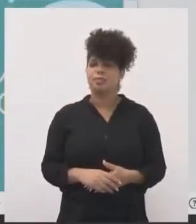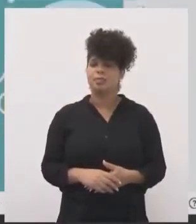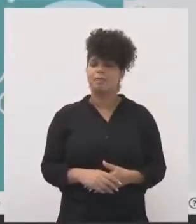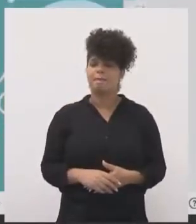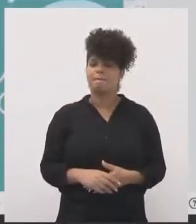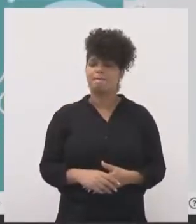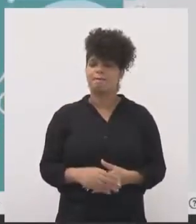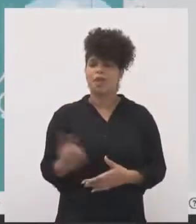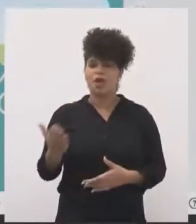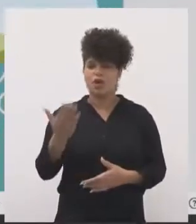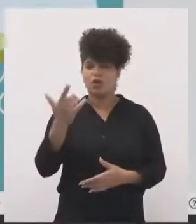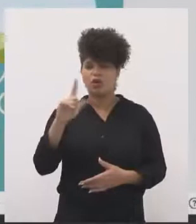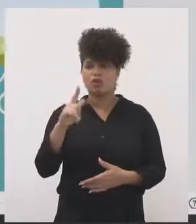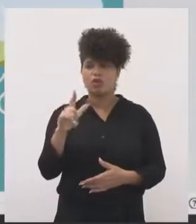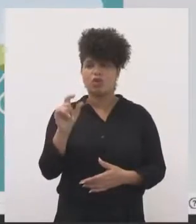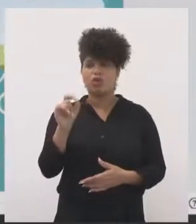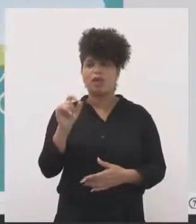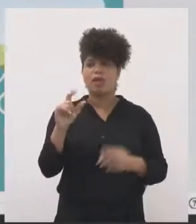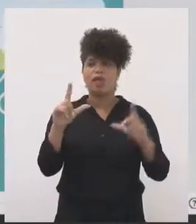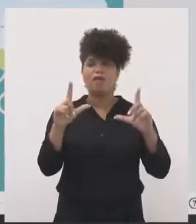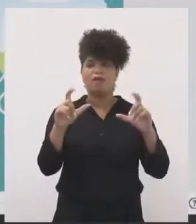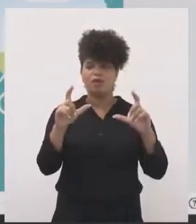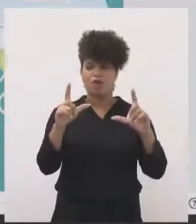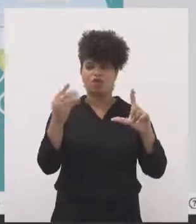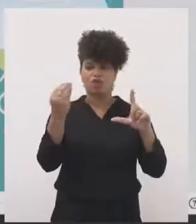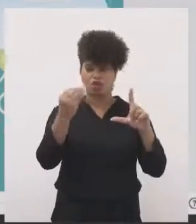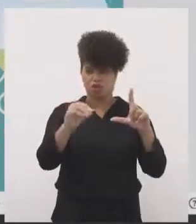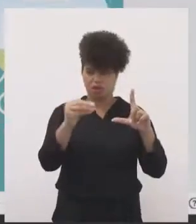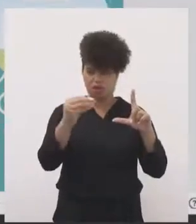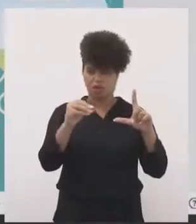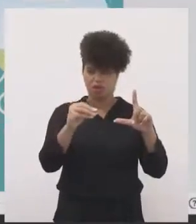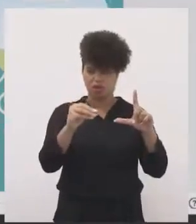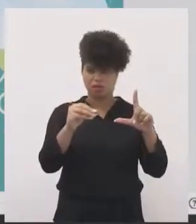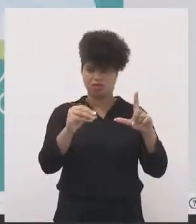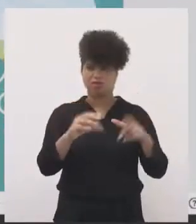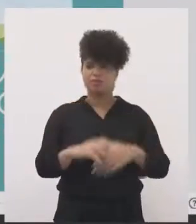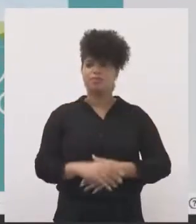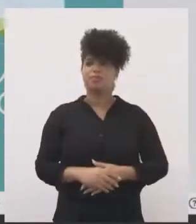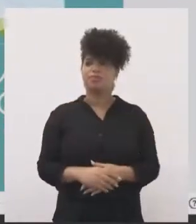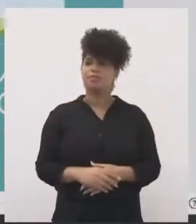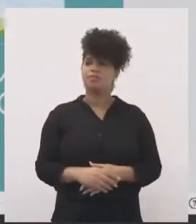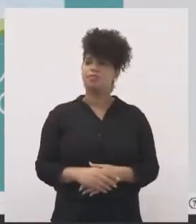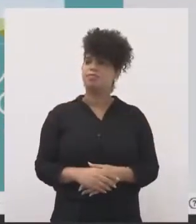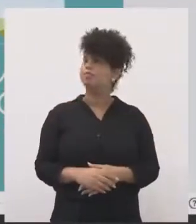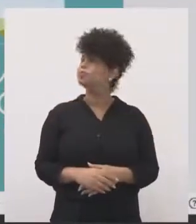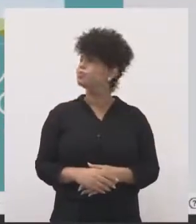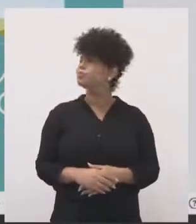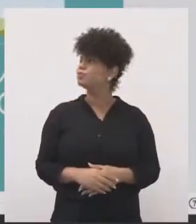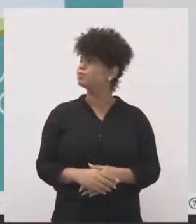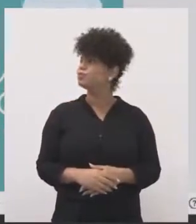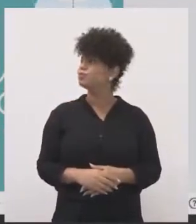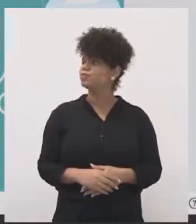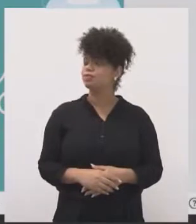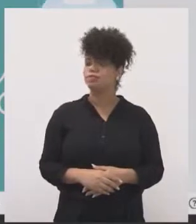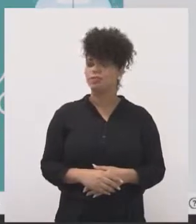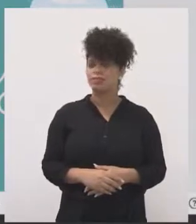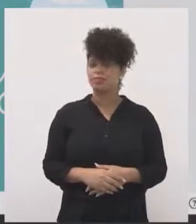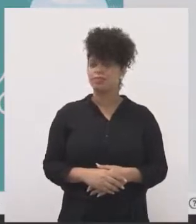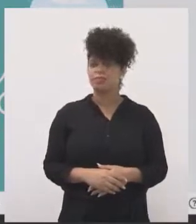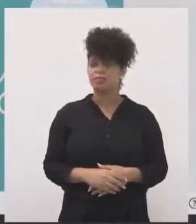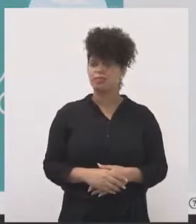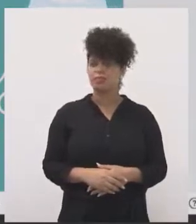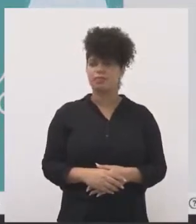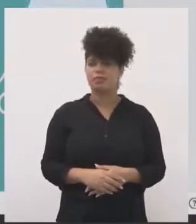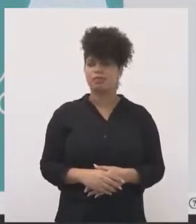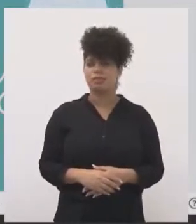eu posso colocar uma foto dentro desse quadro, posso também controlar, eu tenho essa flexibilidade